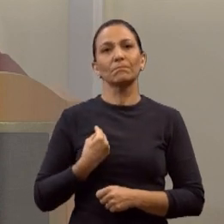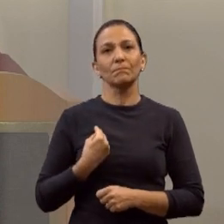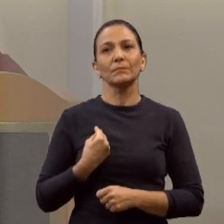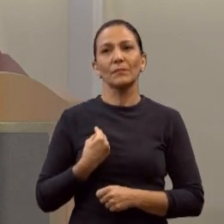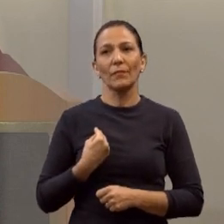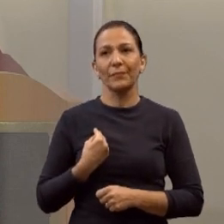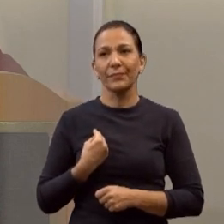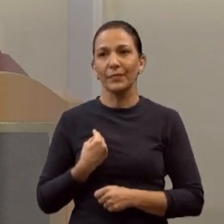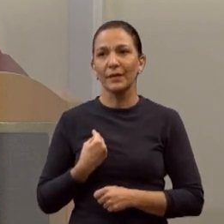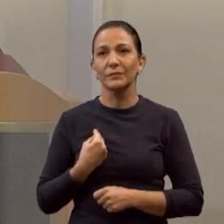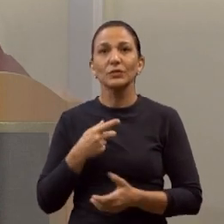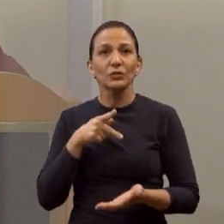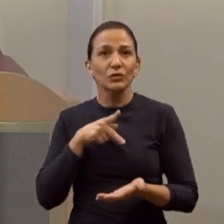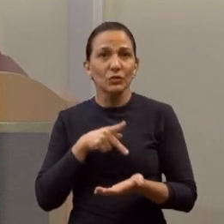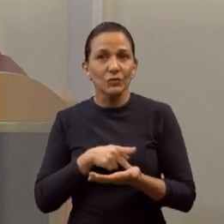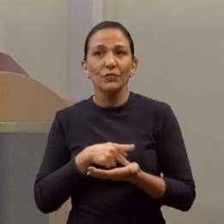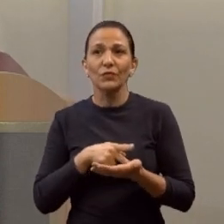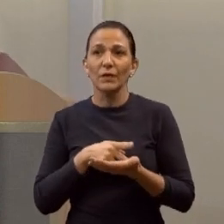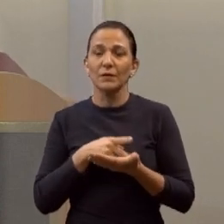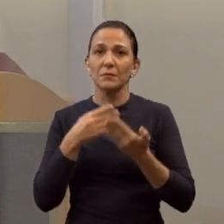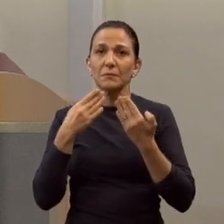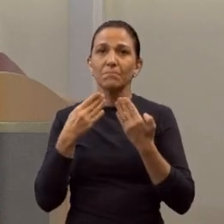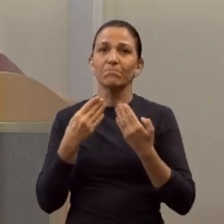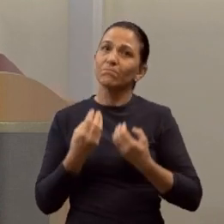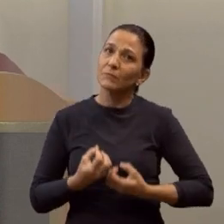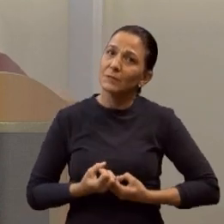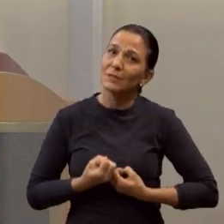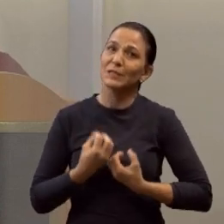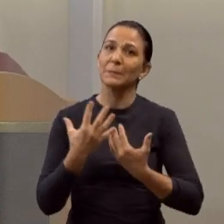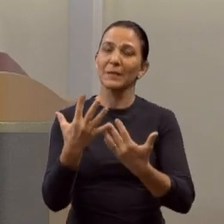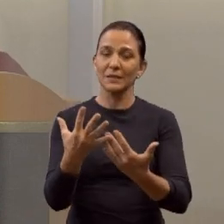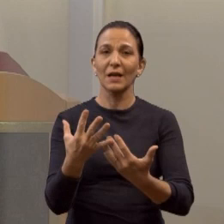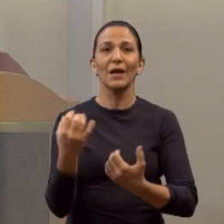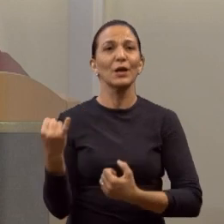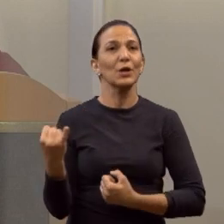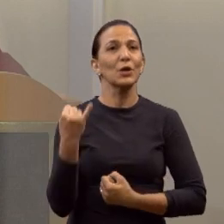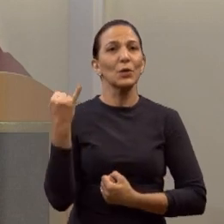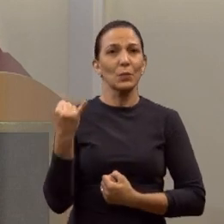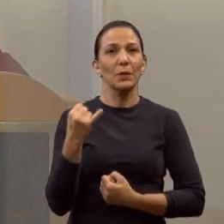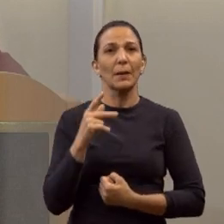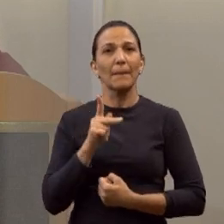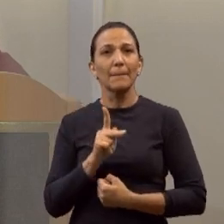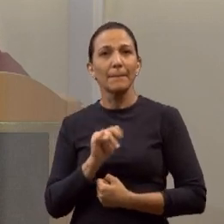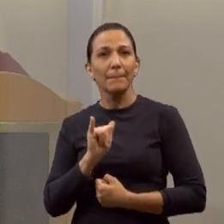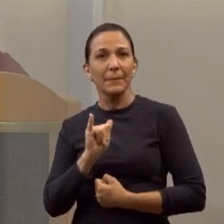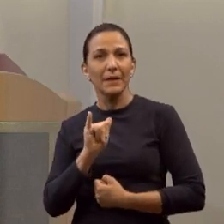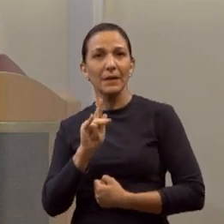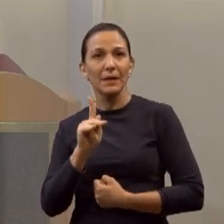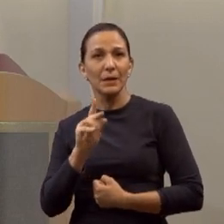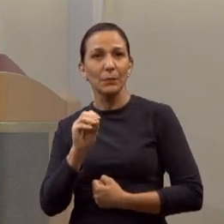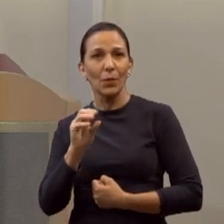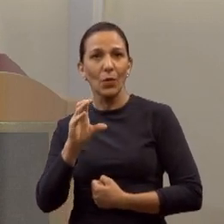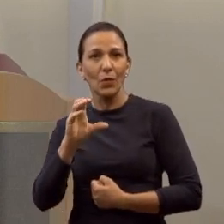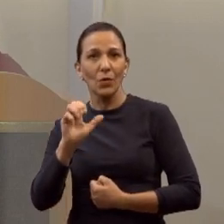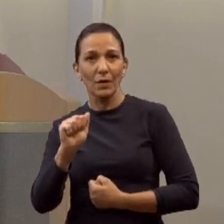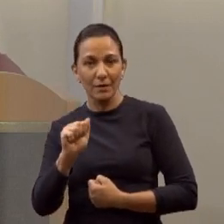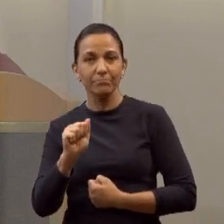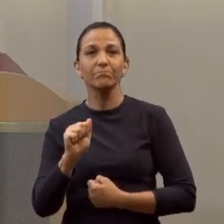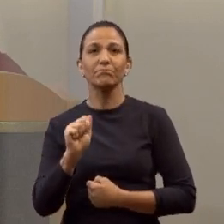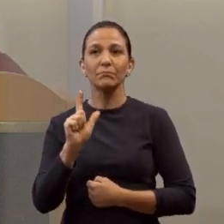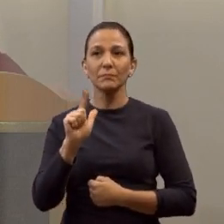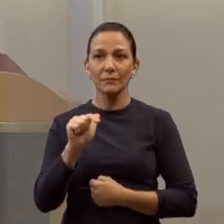eu queria realmente deixar exposto aqui a importância que a nossa Pipoca, minha vira-latinha Caramelo,